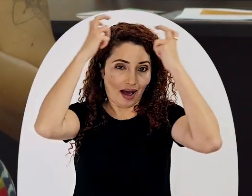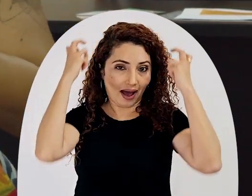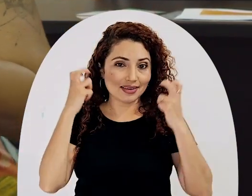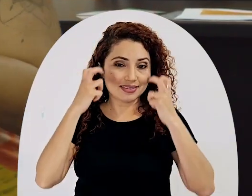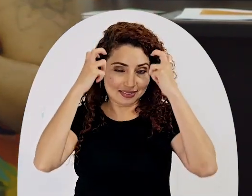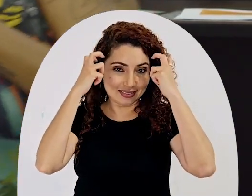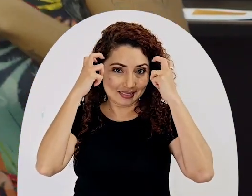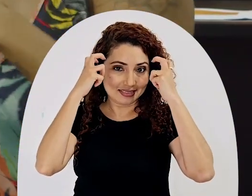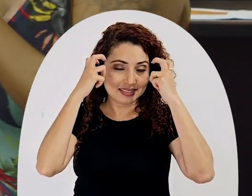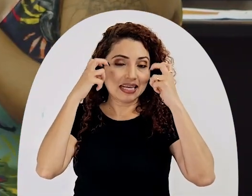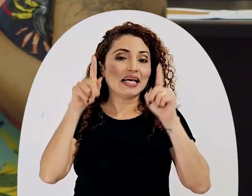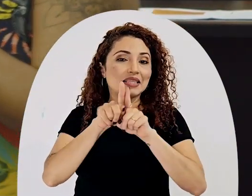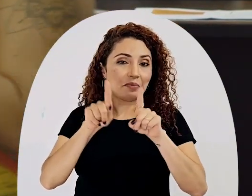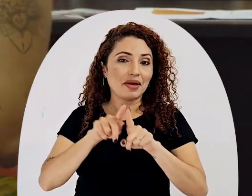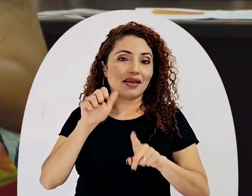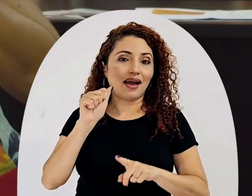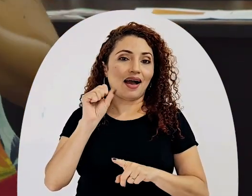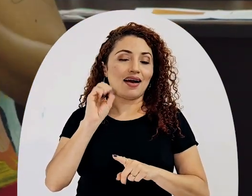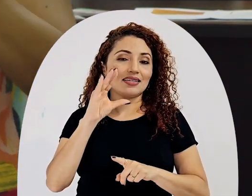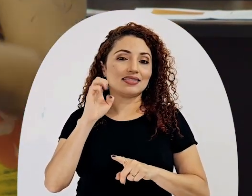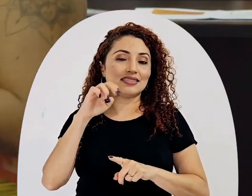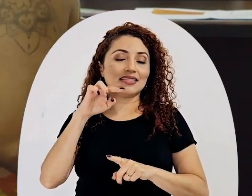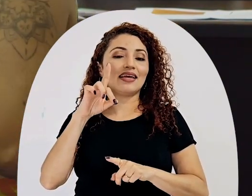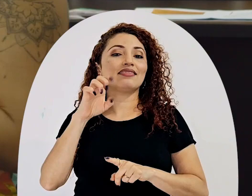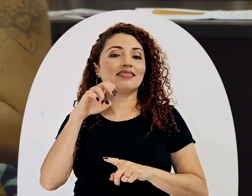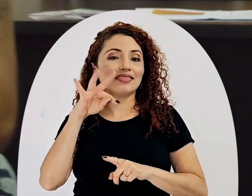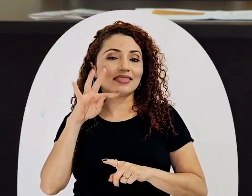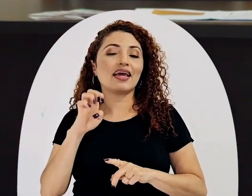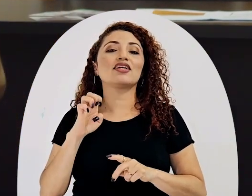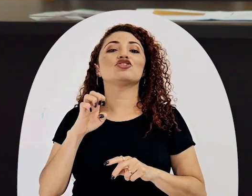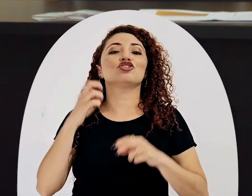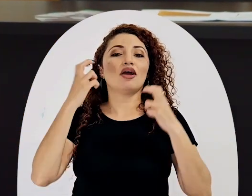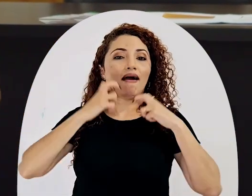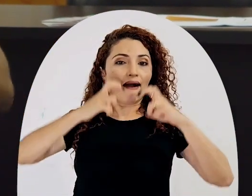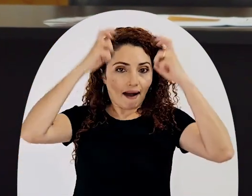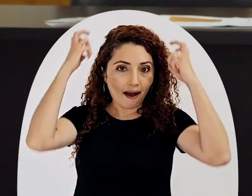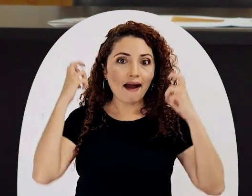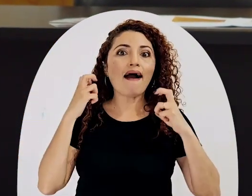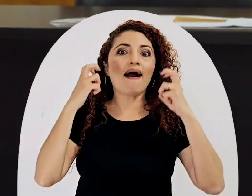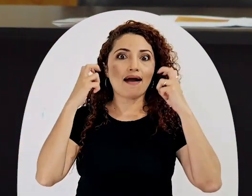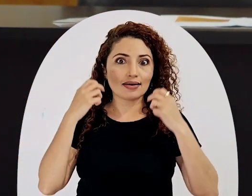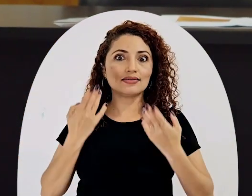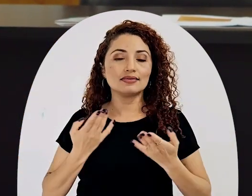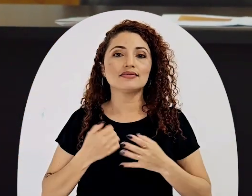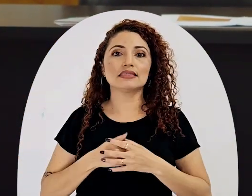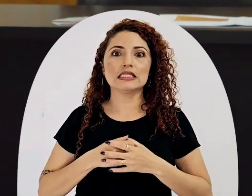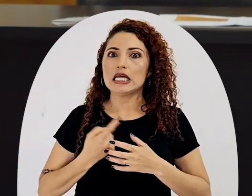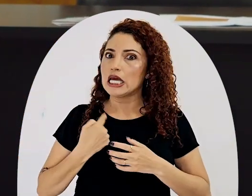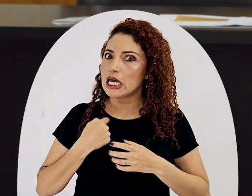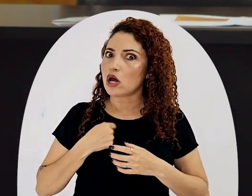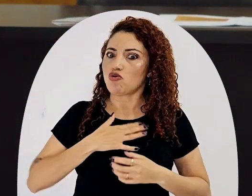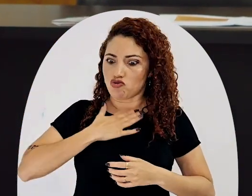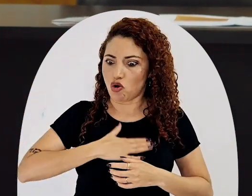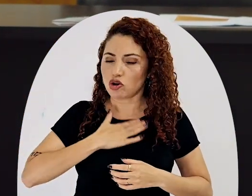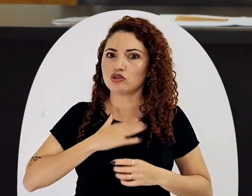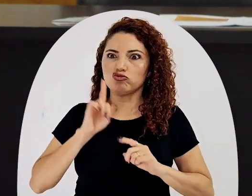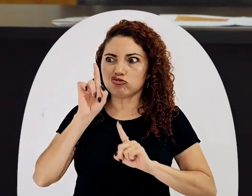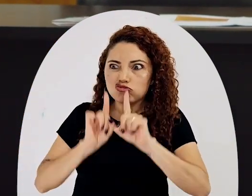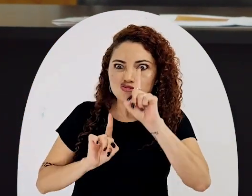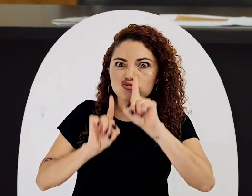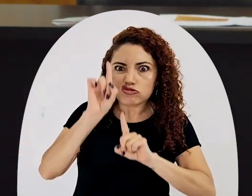gente? E quando fala que eu tenho que bater meta, eu sou uma pessoa super e altamente